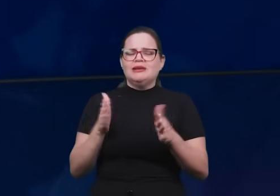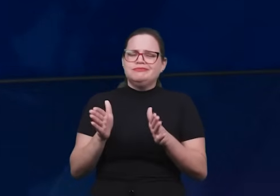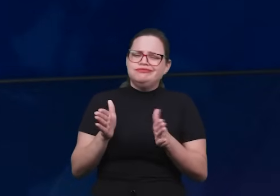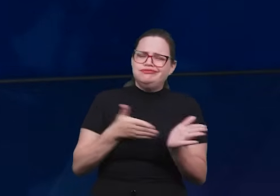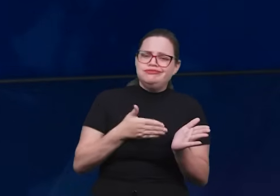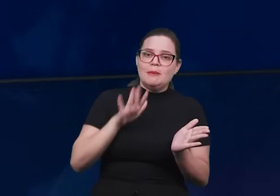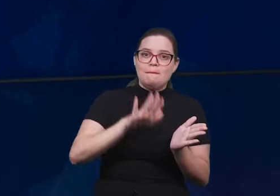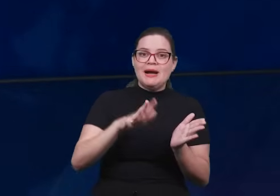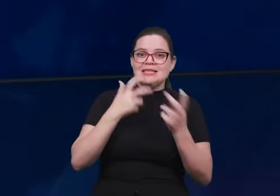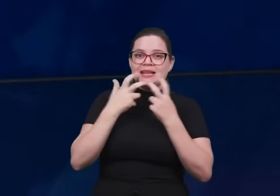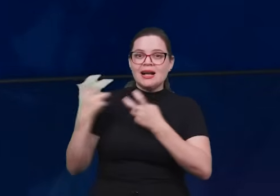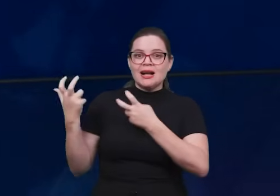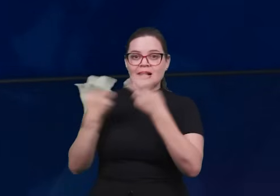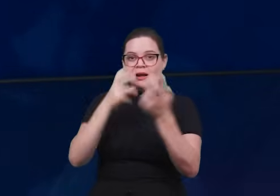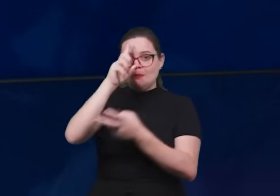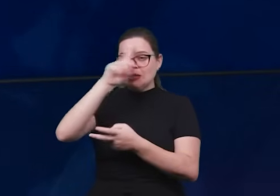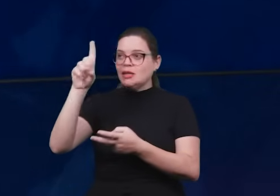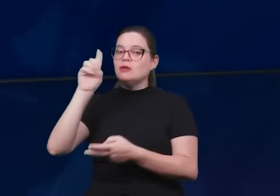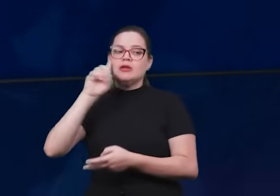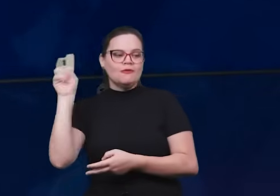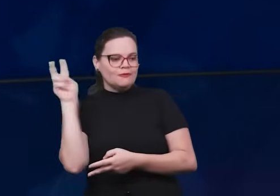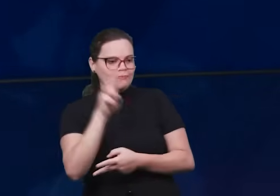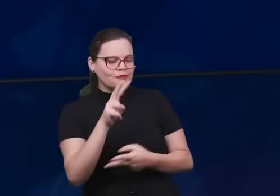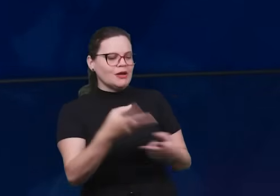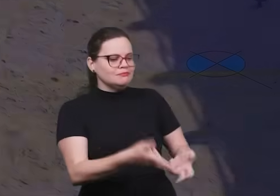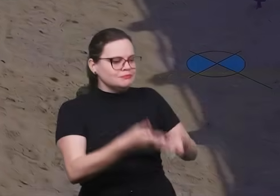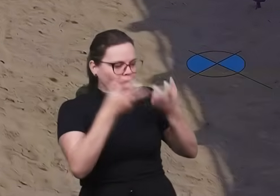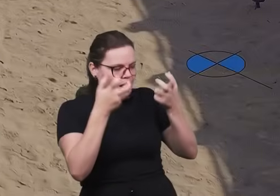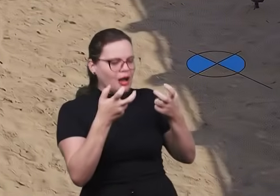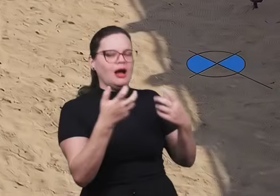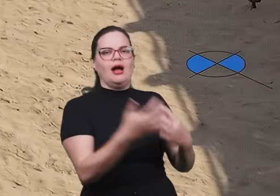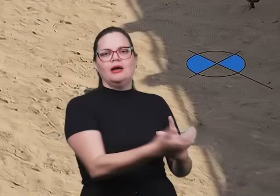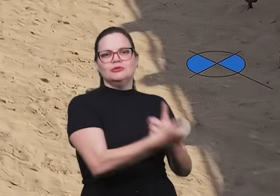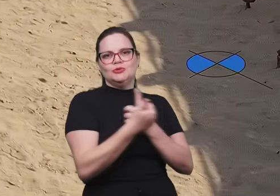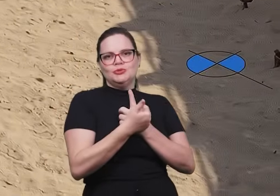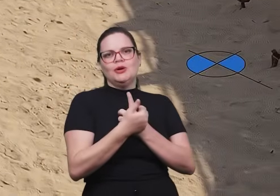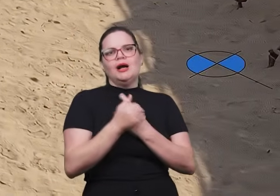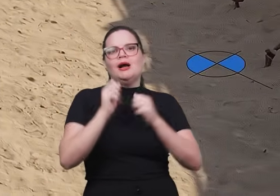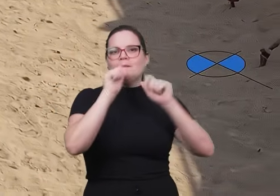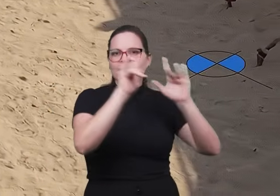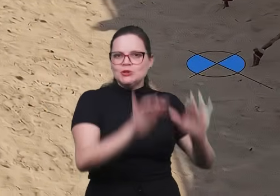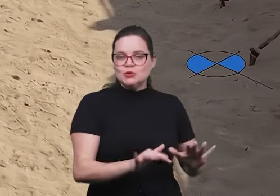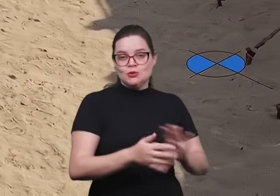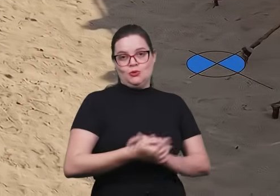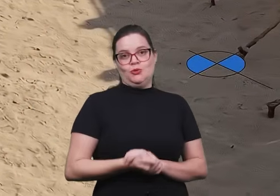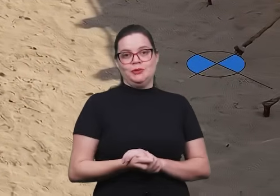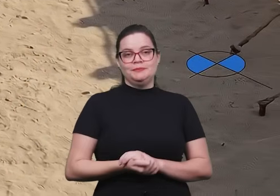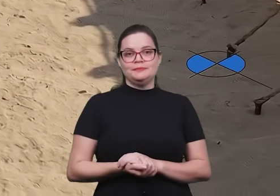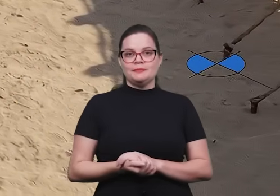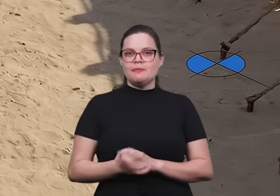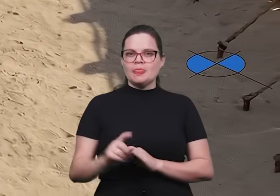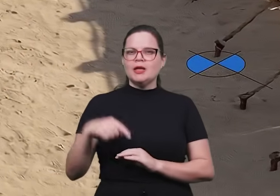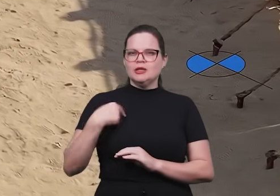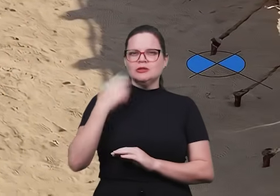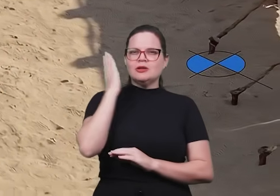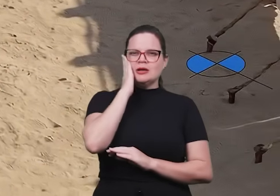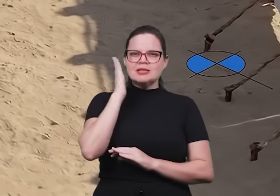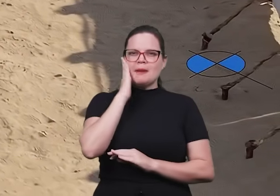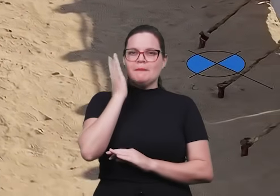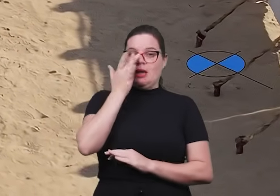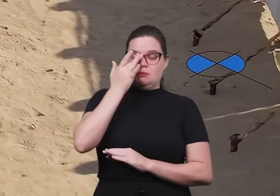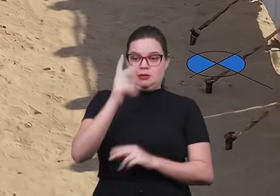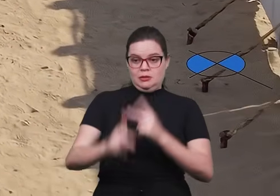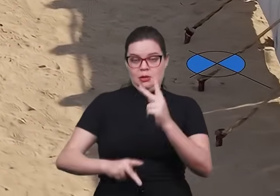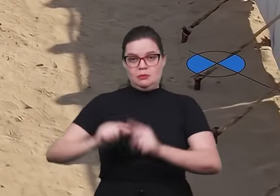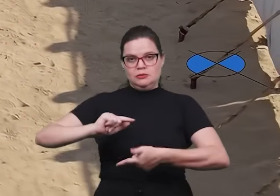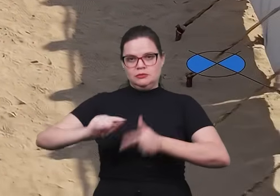ouve. Uma forte razão para esses períodos de declínio espiritual foi que os israelitas haviam se esquecido da